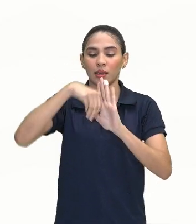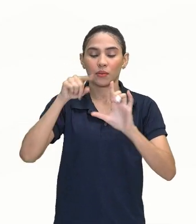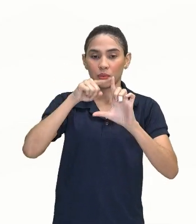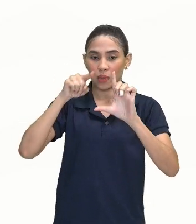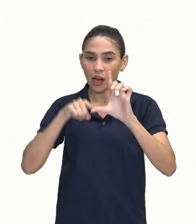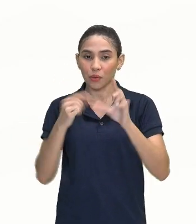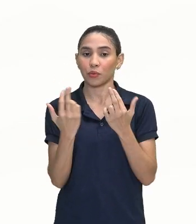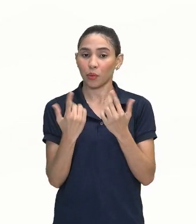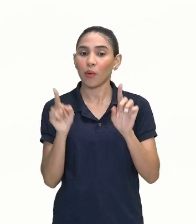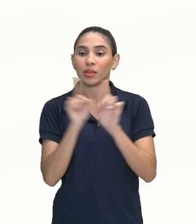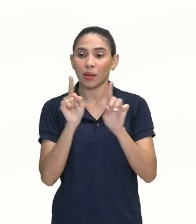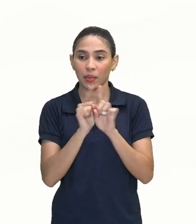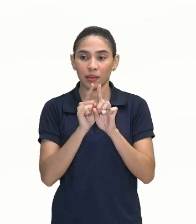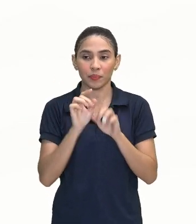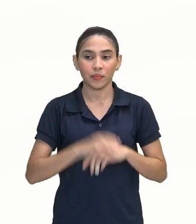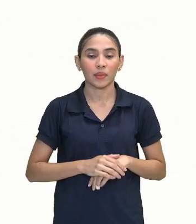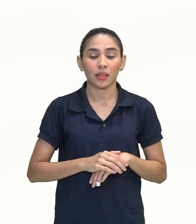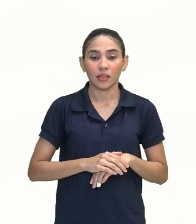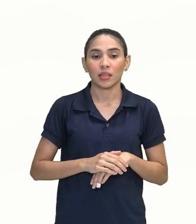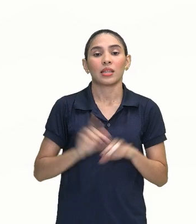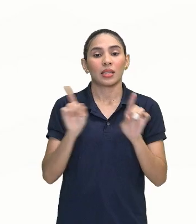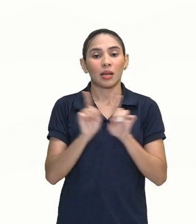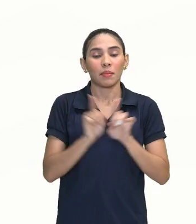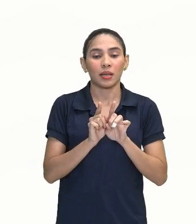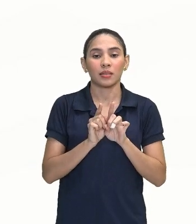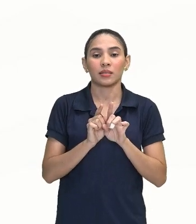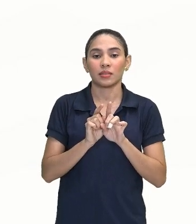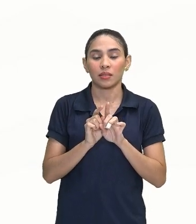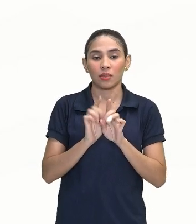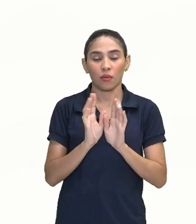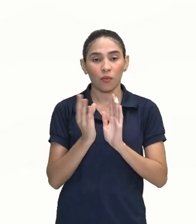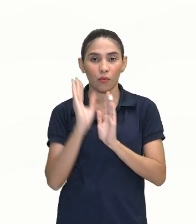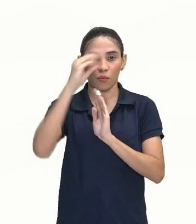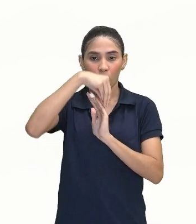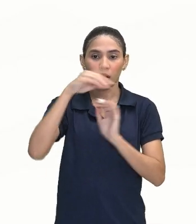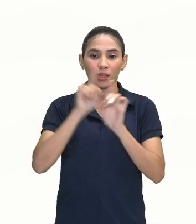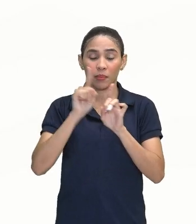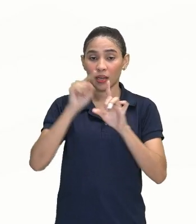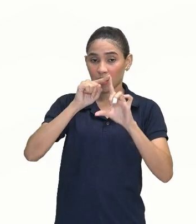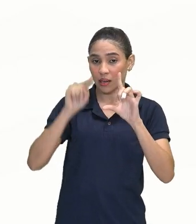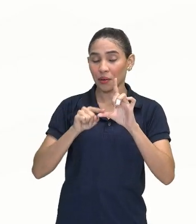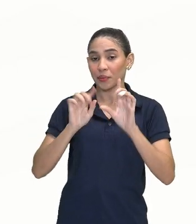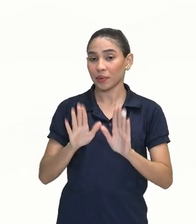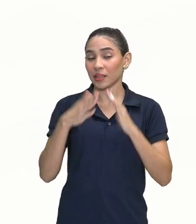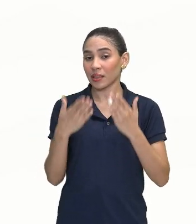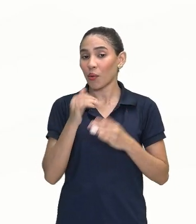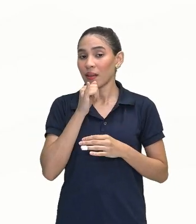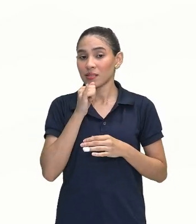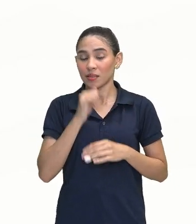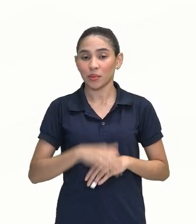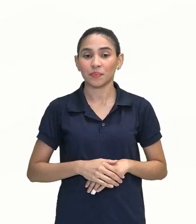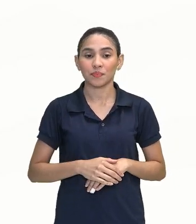com a mesma medida, e a mesma coisa valerá para os ângulos externos. Tá legal, gente? Então, por exemplo,